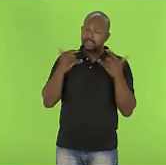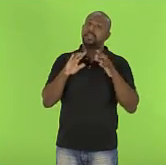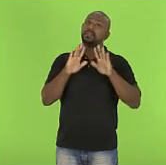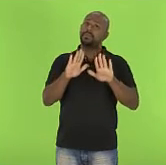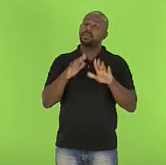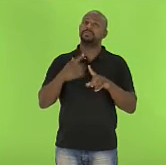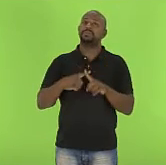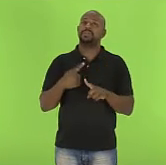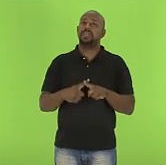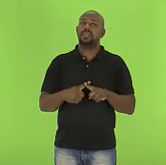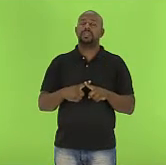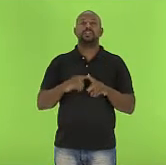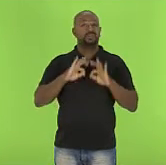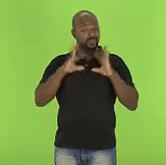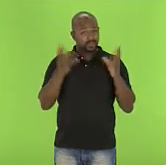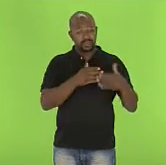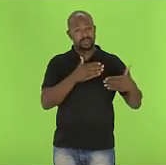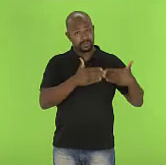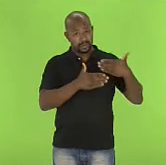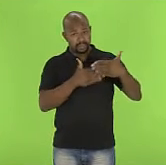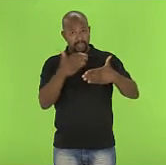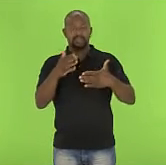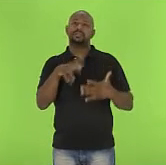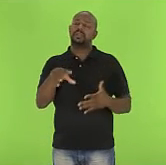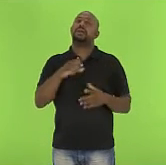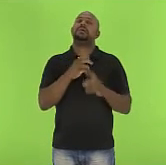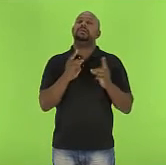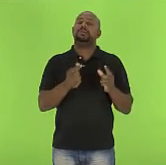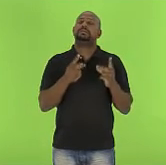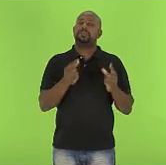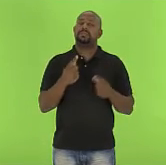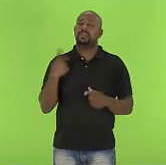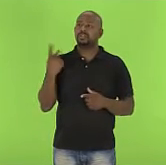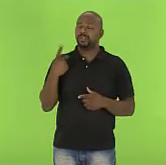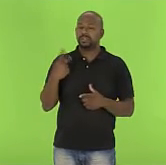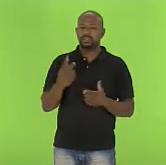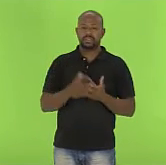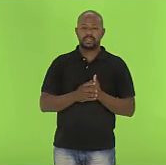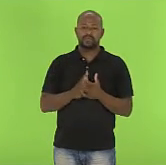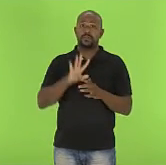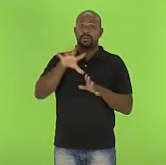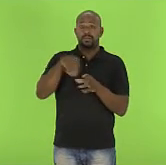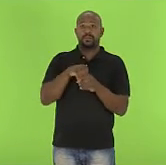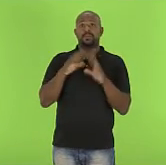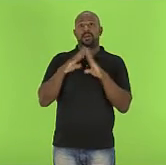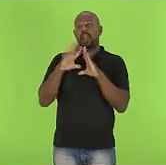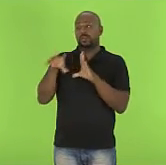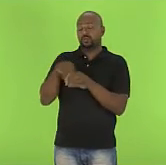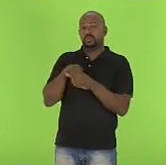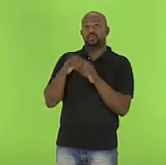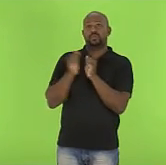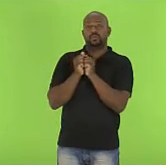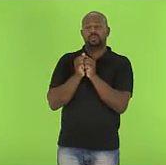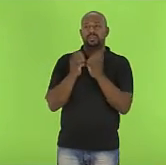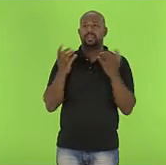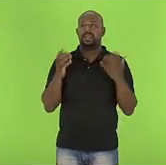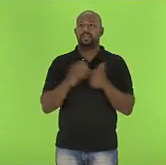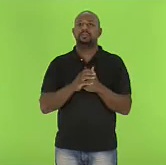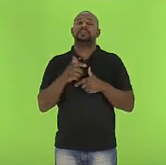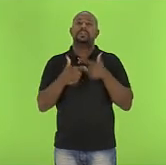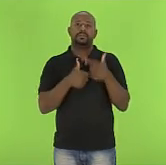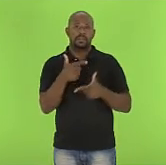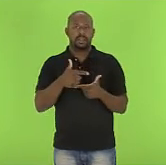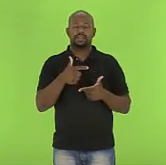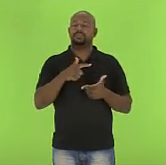máscara, mas porque em todo esse processo que está durando há um tempo, a gente praticamente foi morar junto, né? A